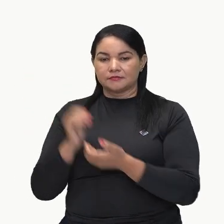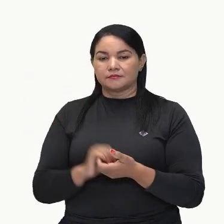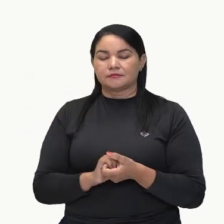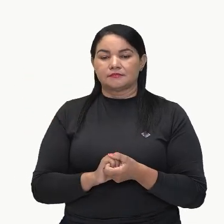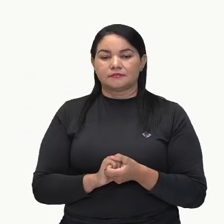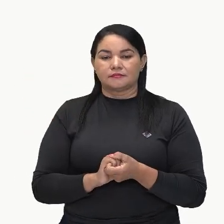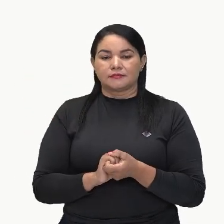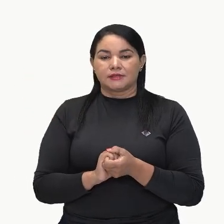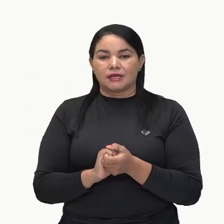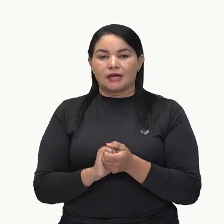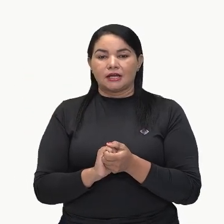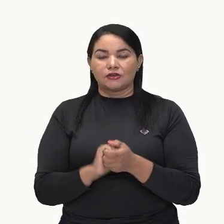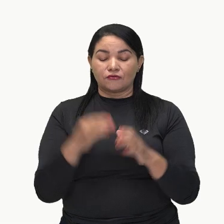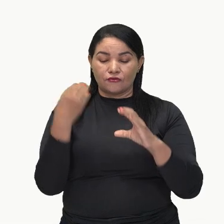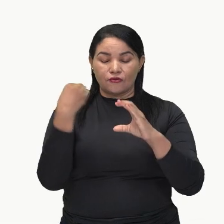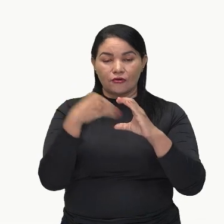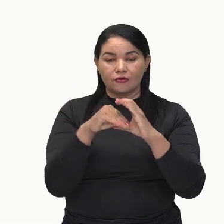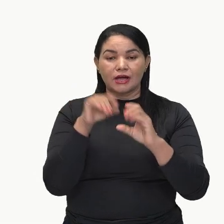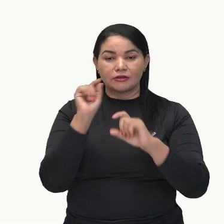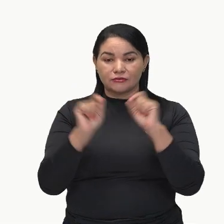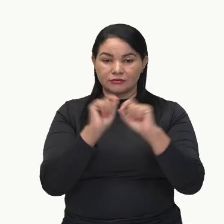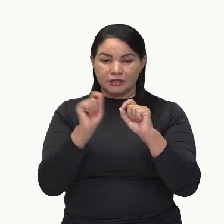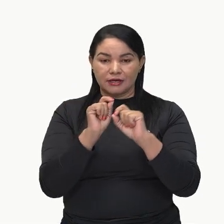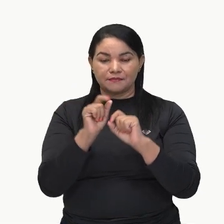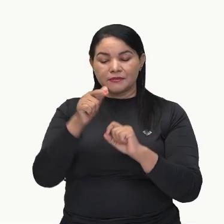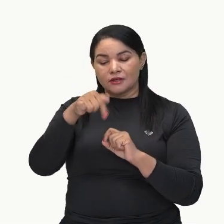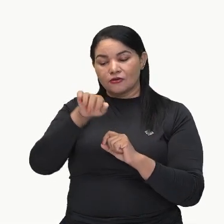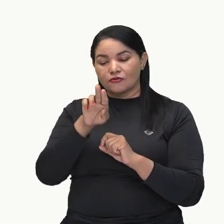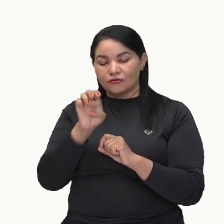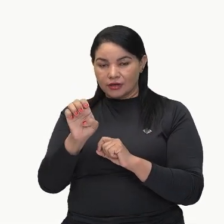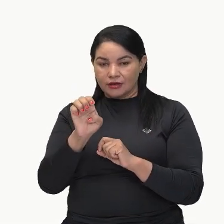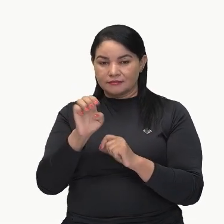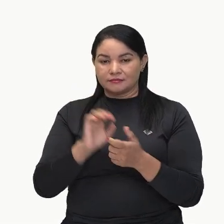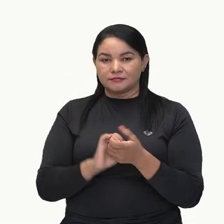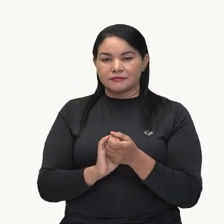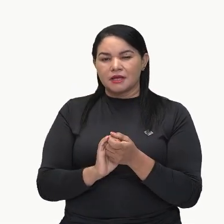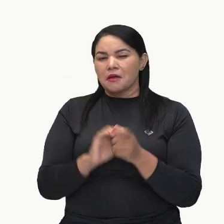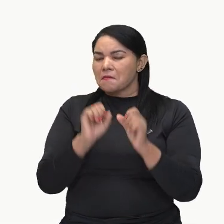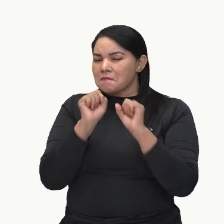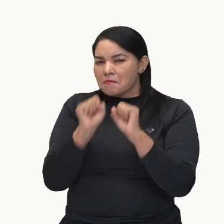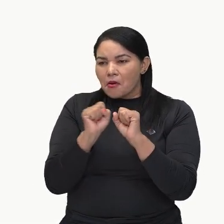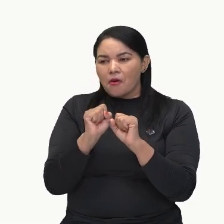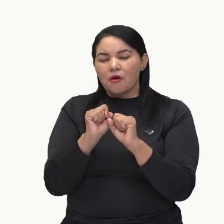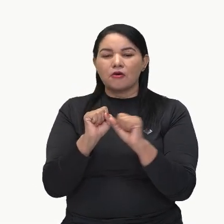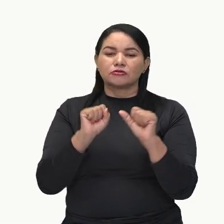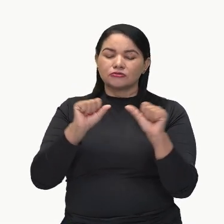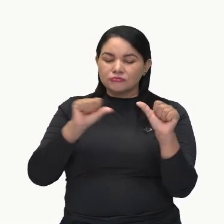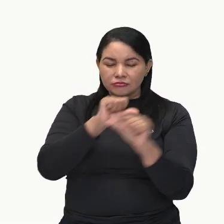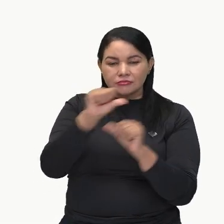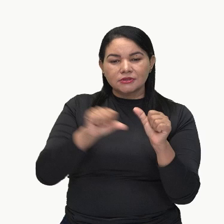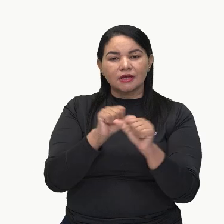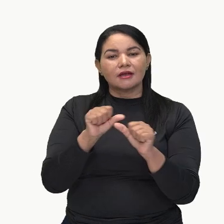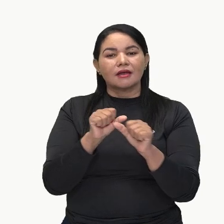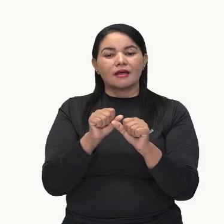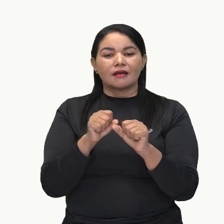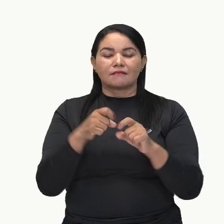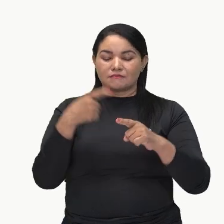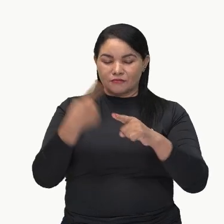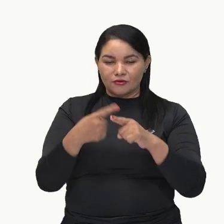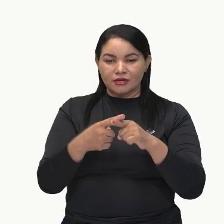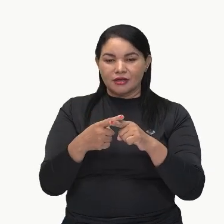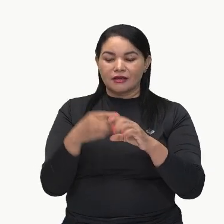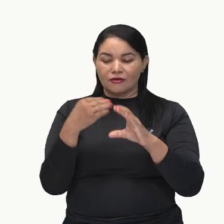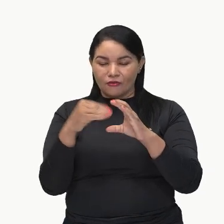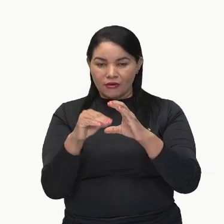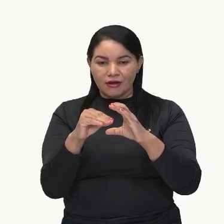que, né? Esse que. E esse que aqui poderia ser substituído por porquê. Concordam comigo?